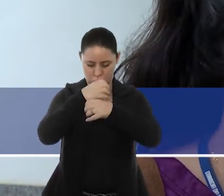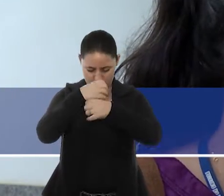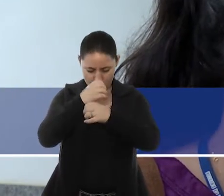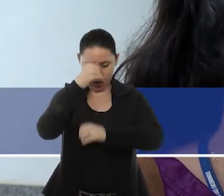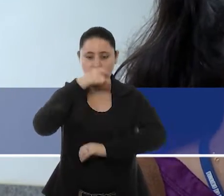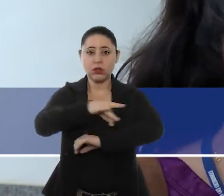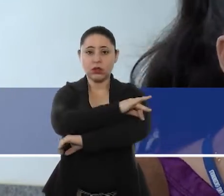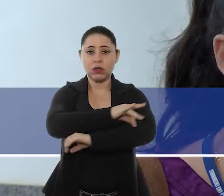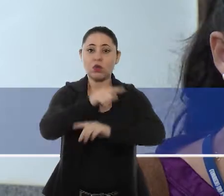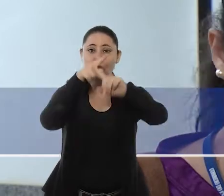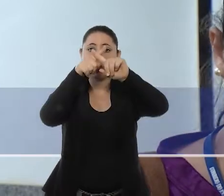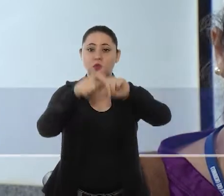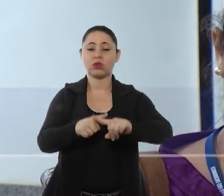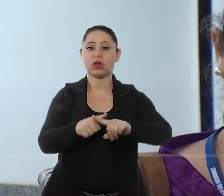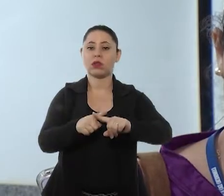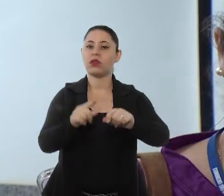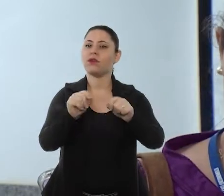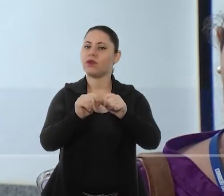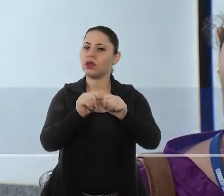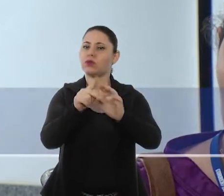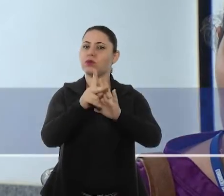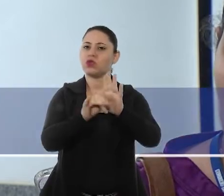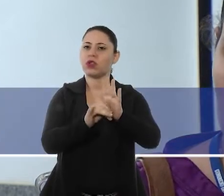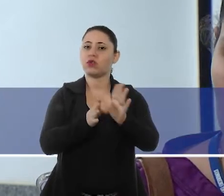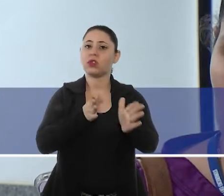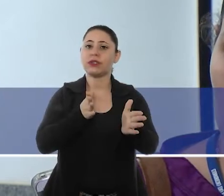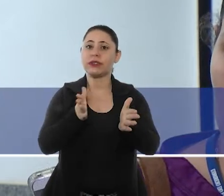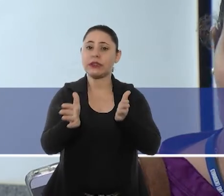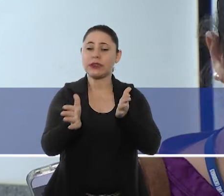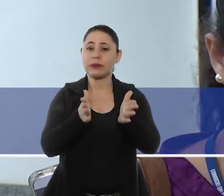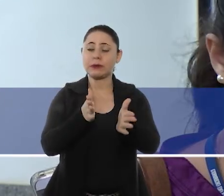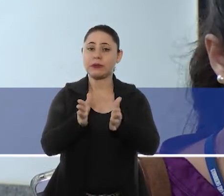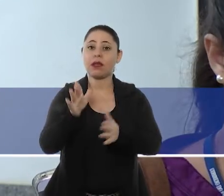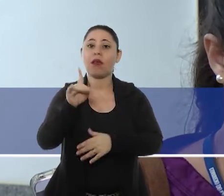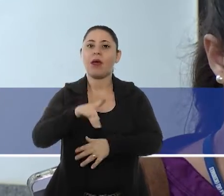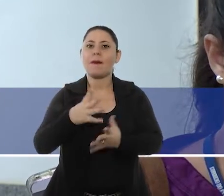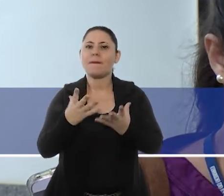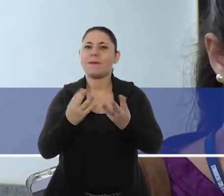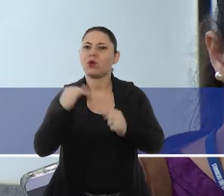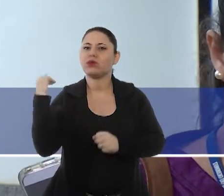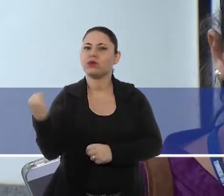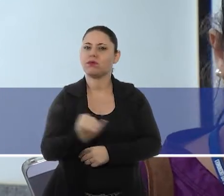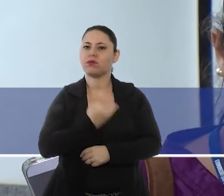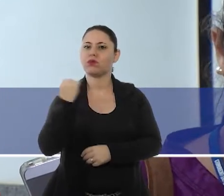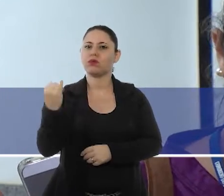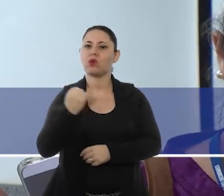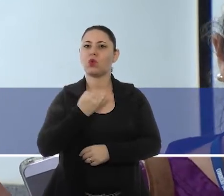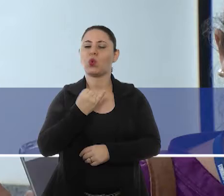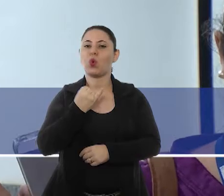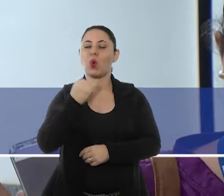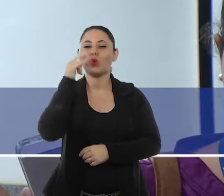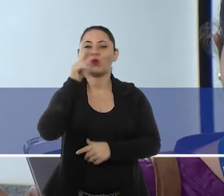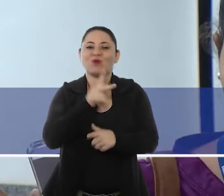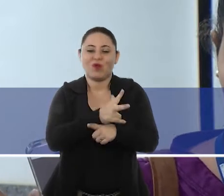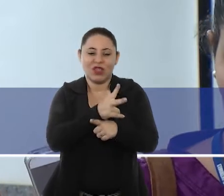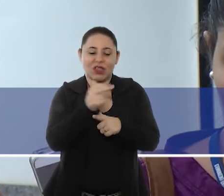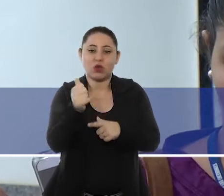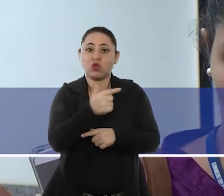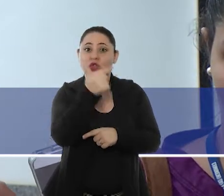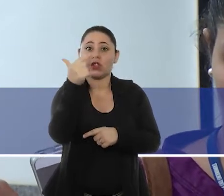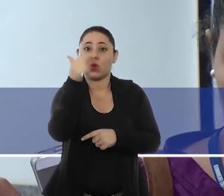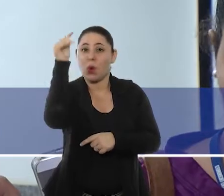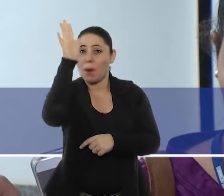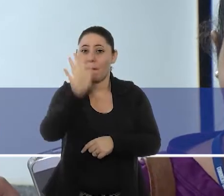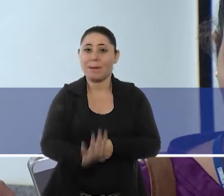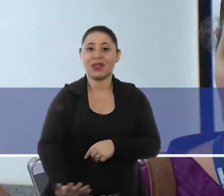arquiteto concursado da casa que fez um projeto de acessibilidade que é muito importante, que ganhou o 2º lugar